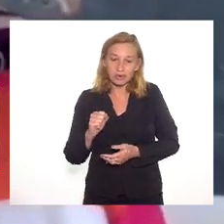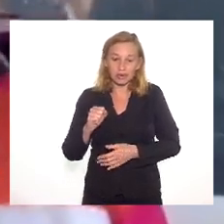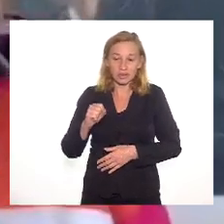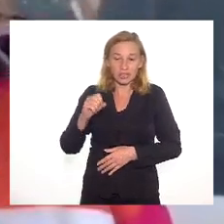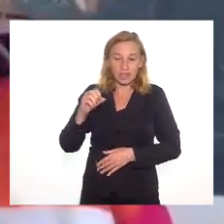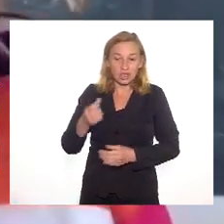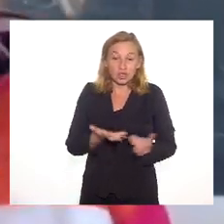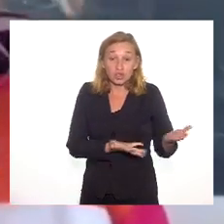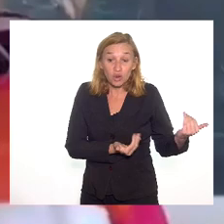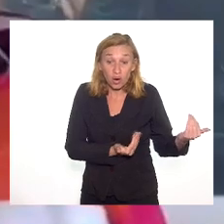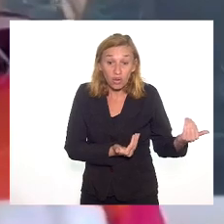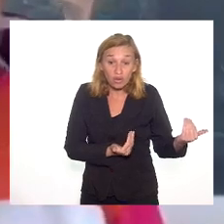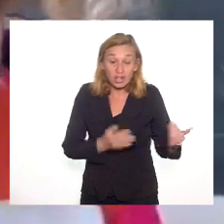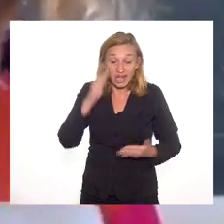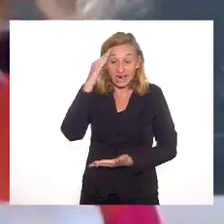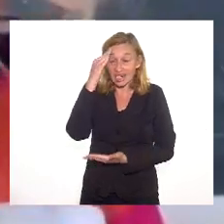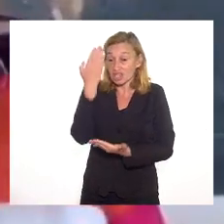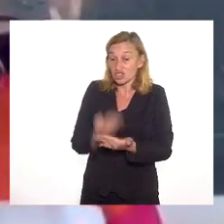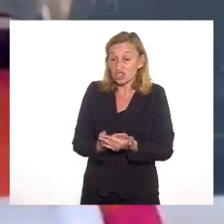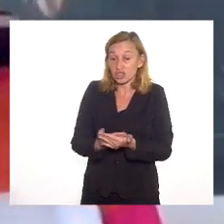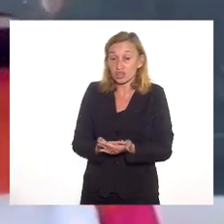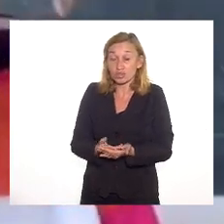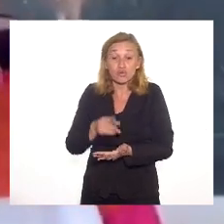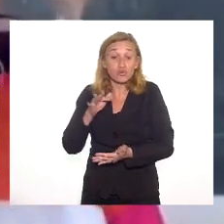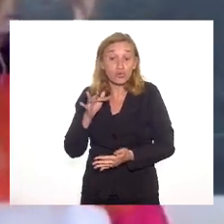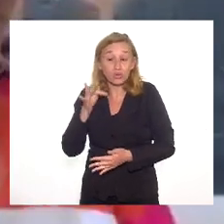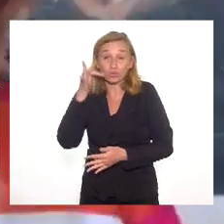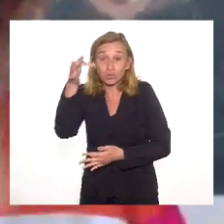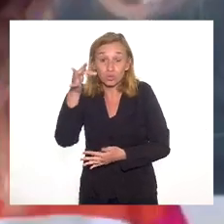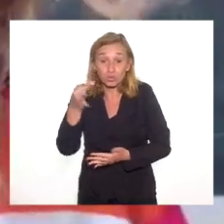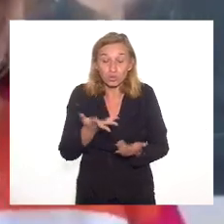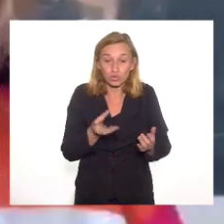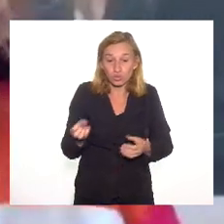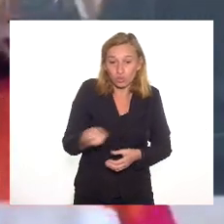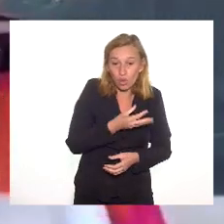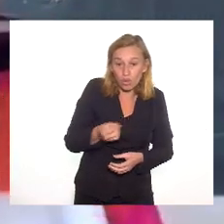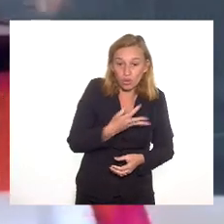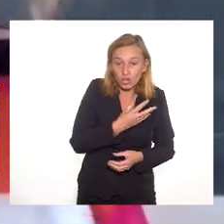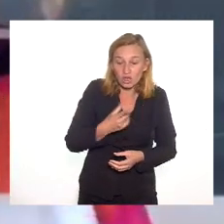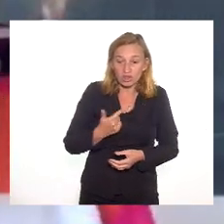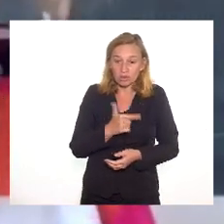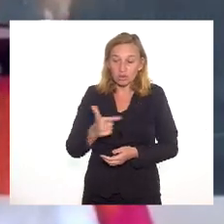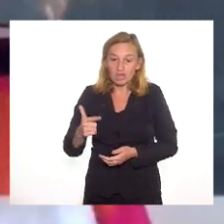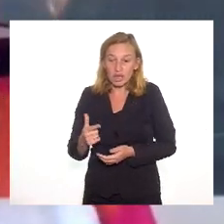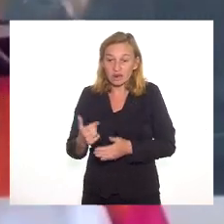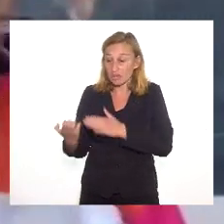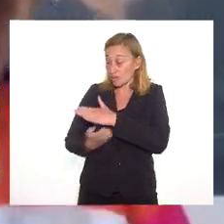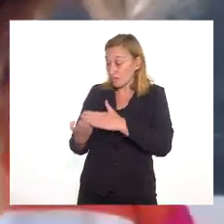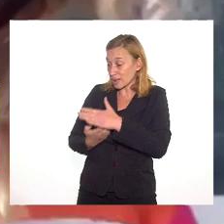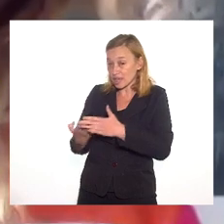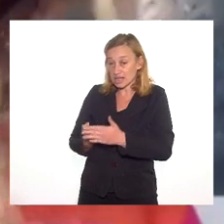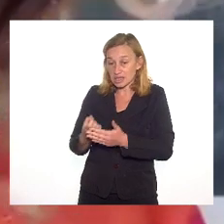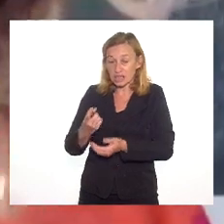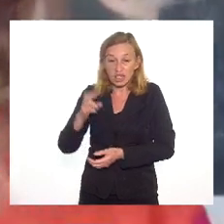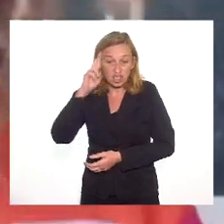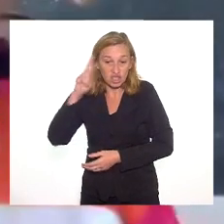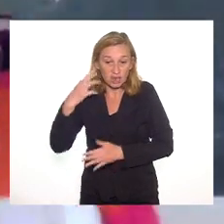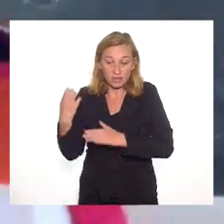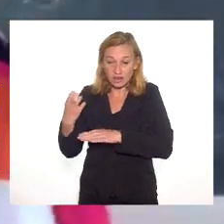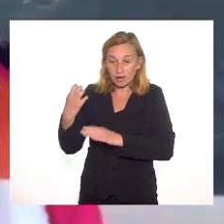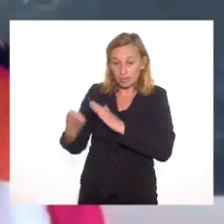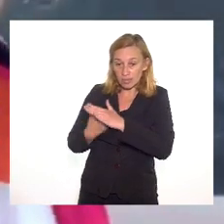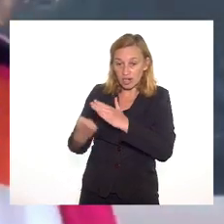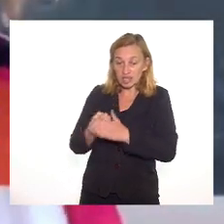por juventude que acredita num futuro novo. A minha campanha não teve financiamento de empresas e empresários, e muito menos do